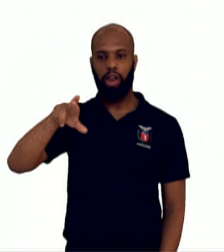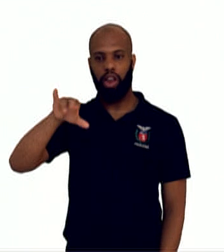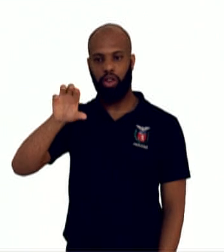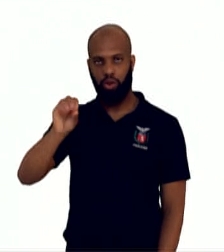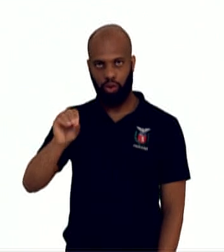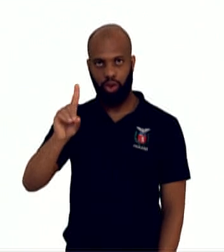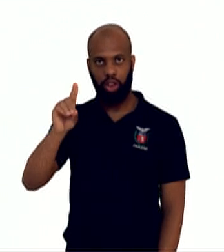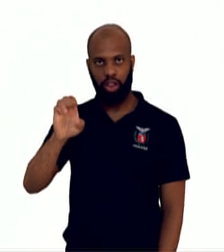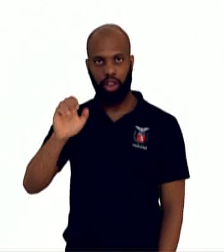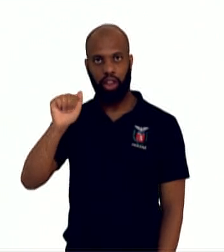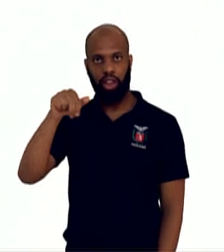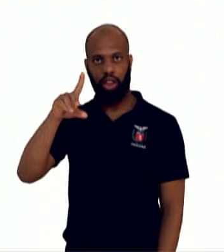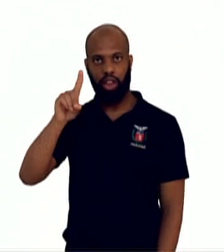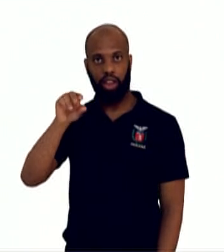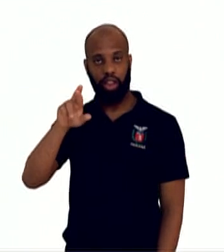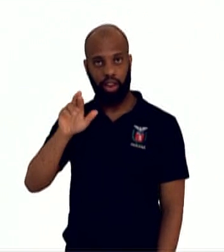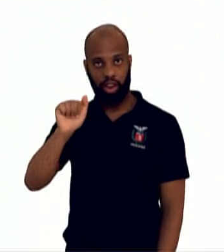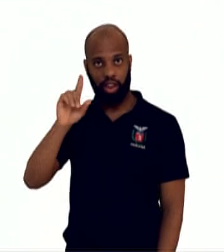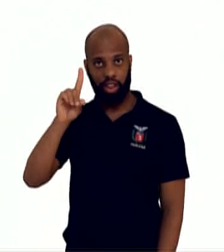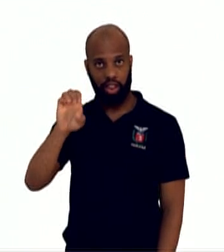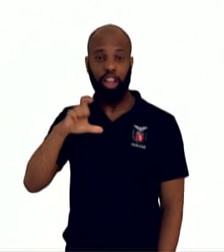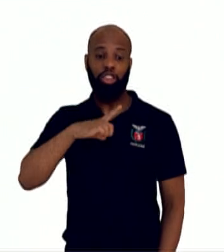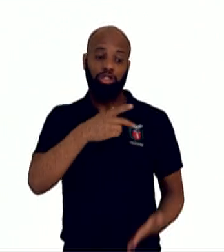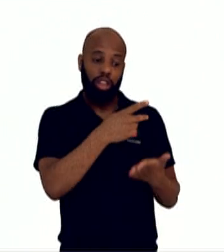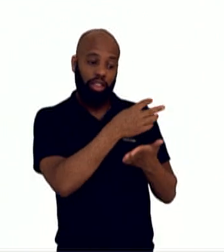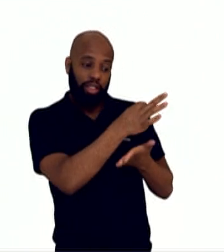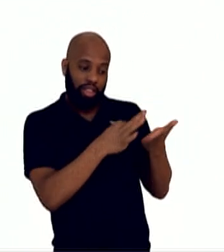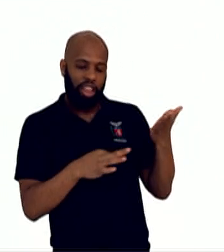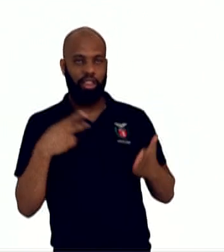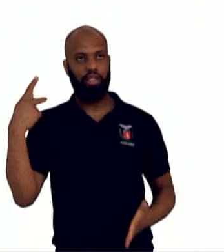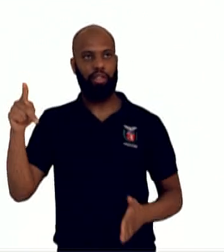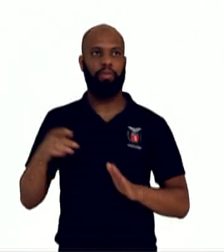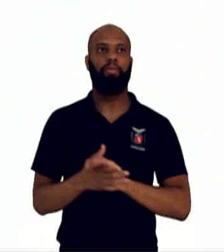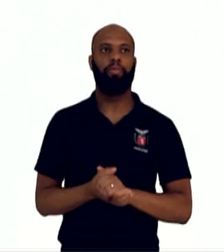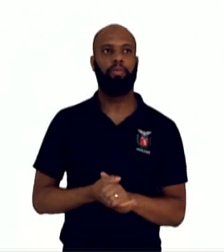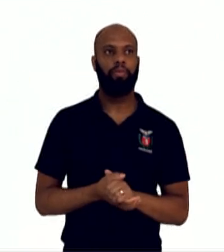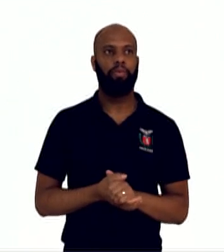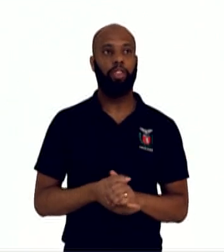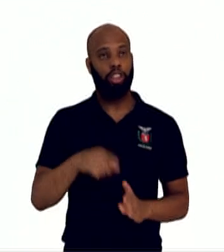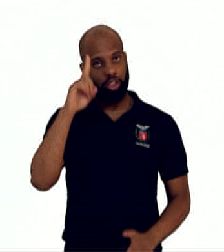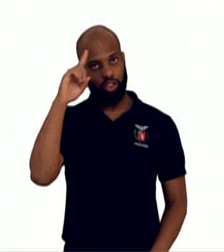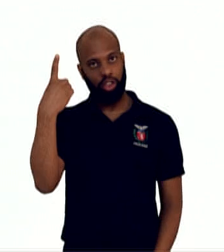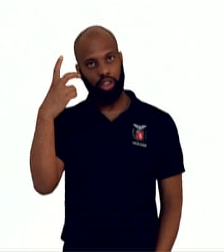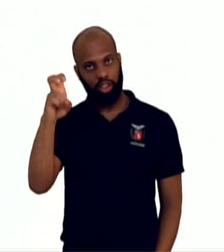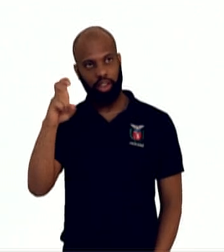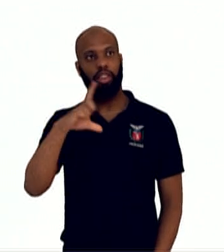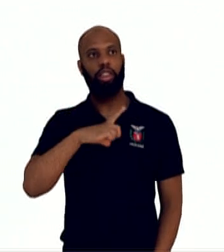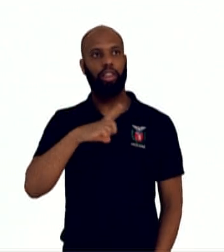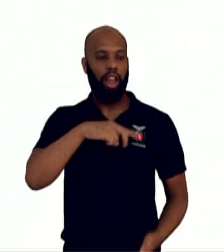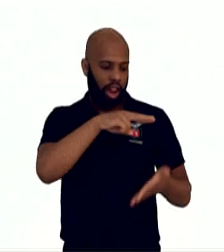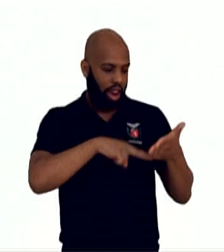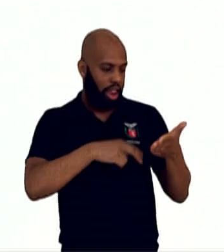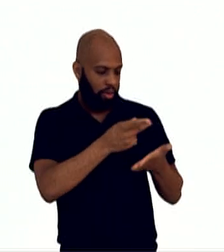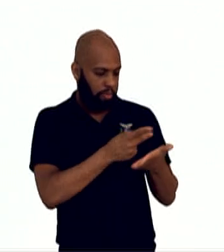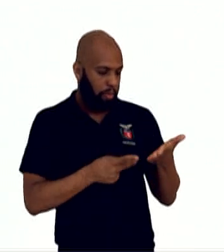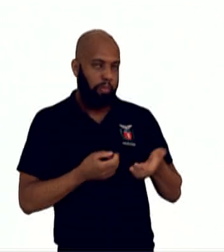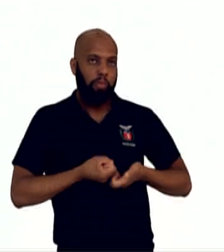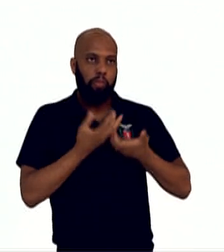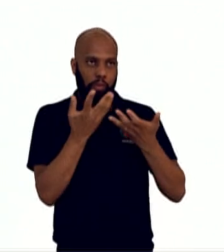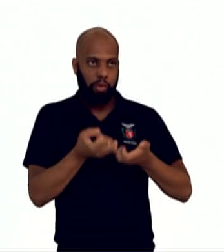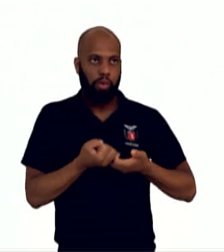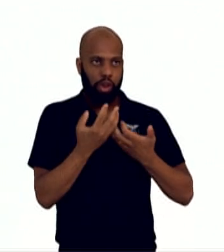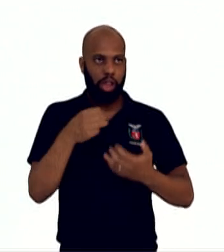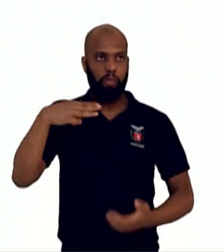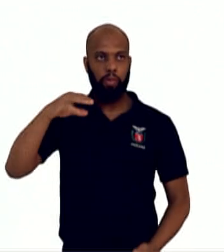seu texto Pauliceia Desvairada, certo? Aí nós tivemos no dia 15, leitura de poema com Manuel